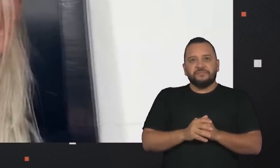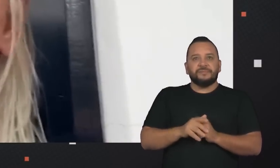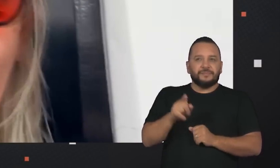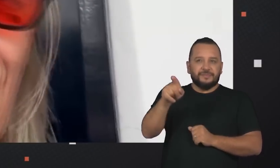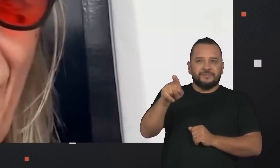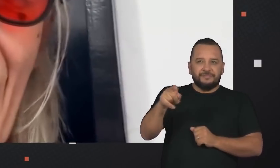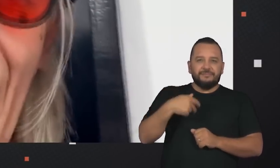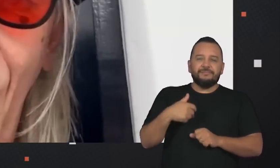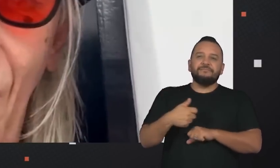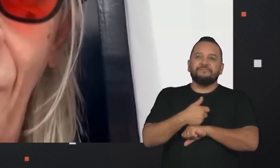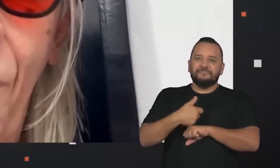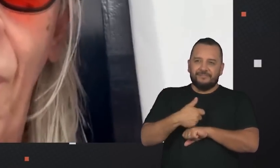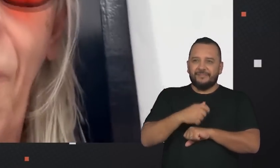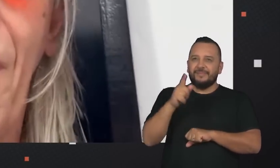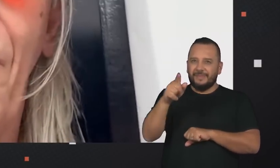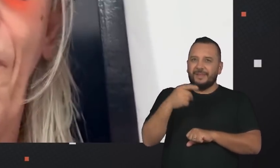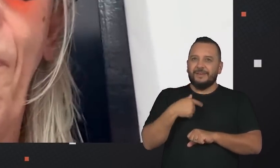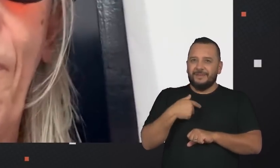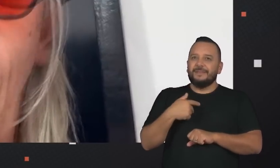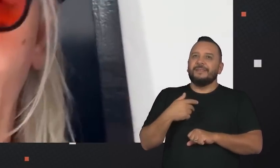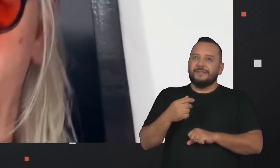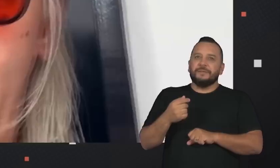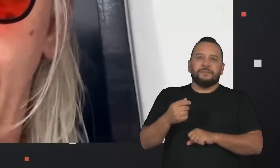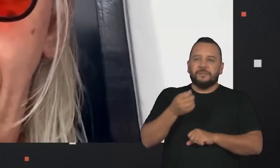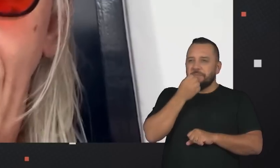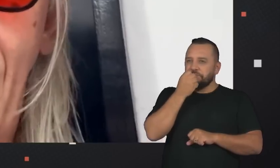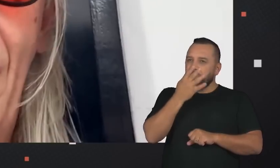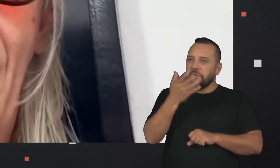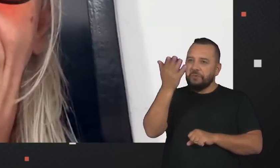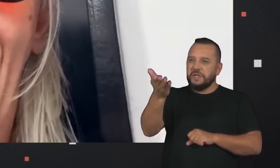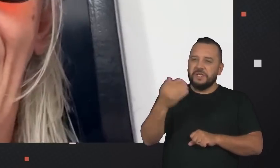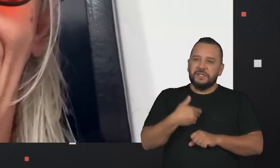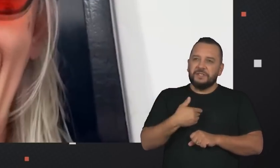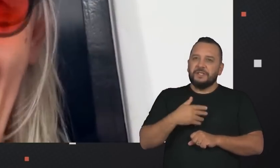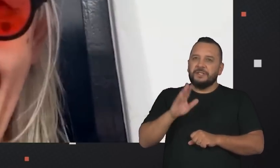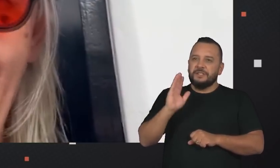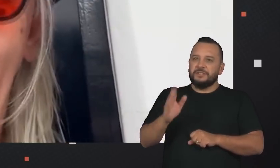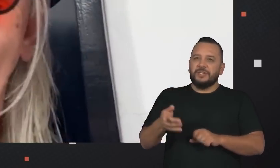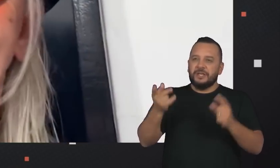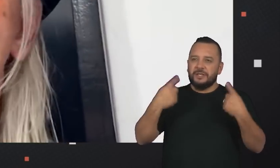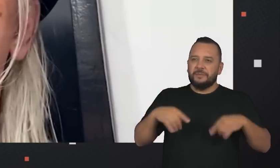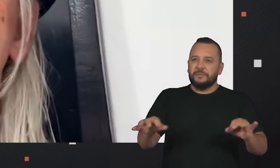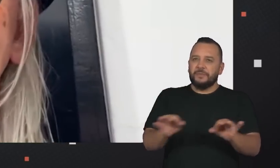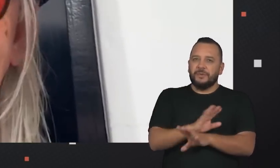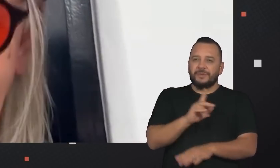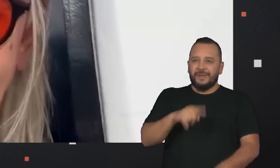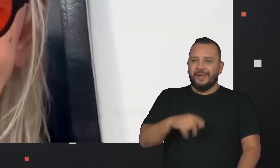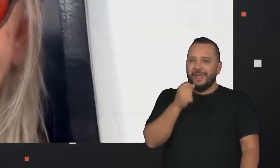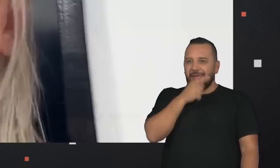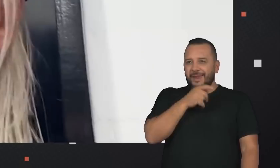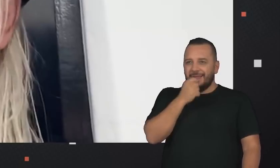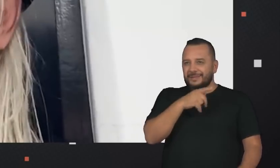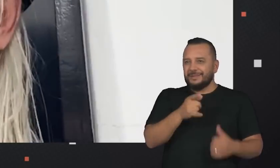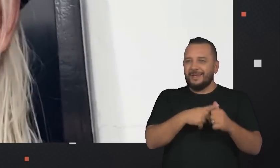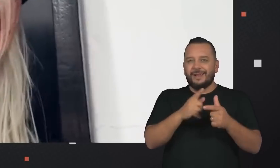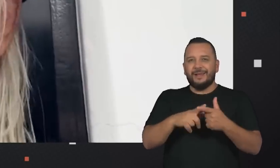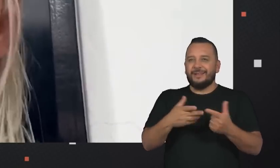tem um talento nato, ele é um frontman pronto. Ele era engraçado,